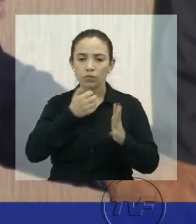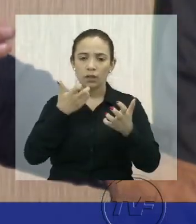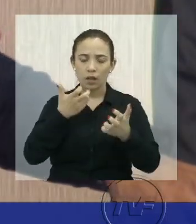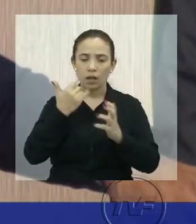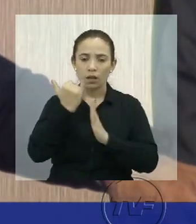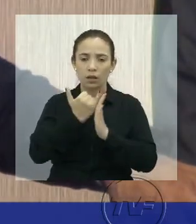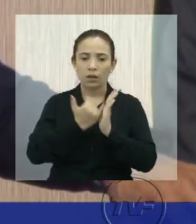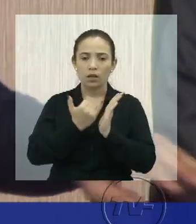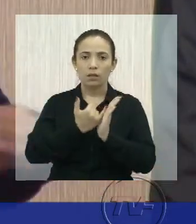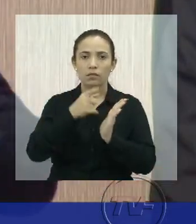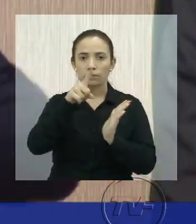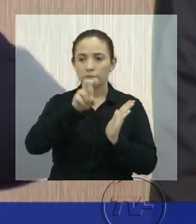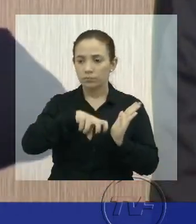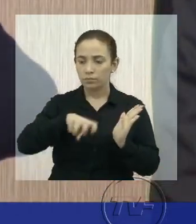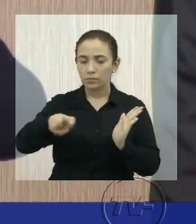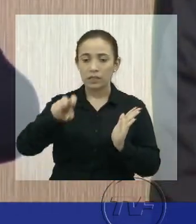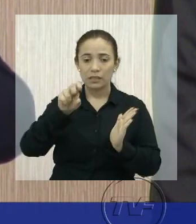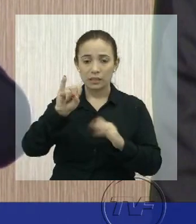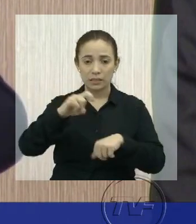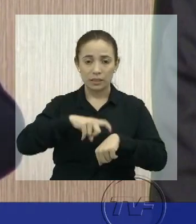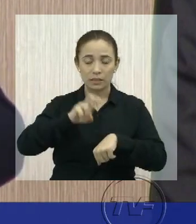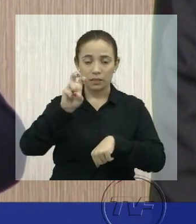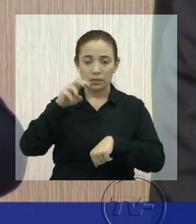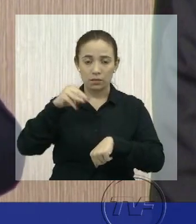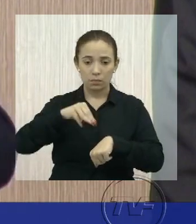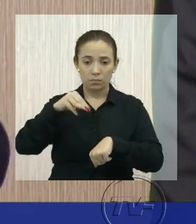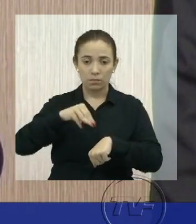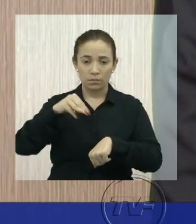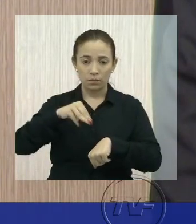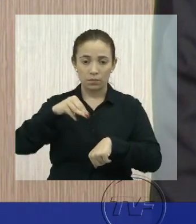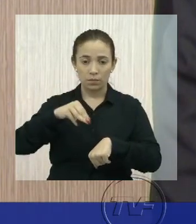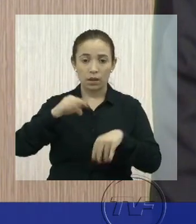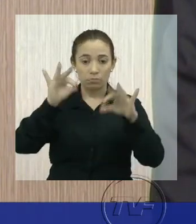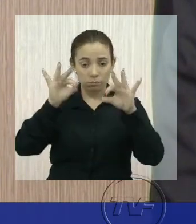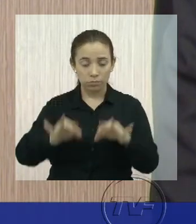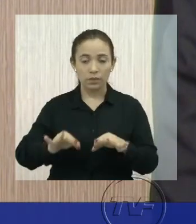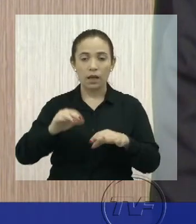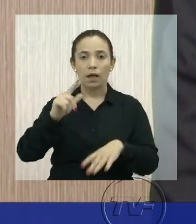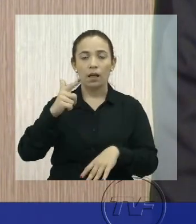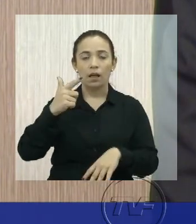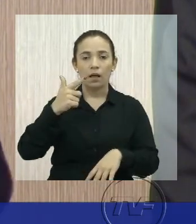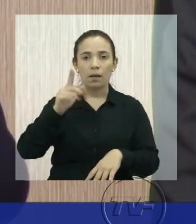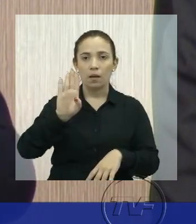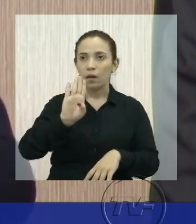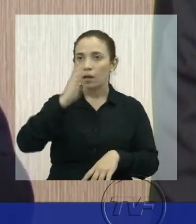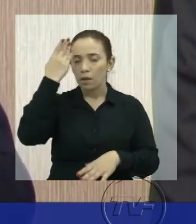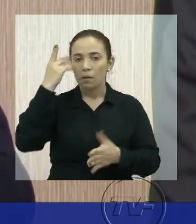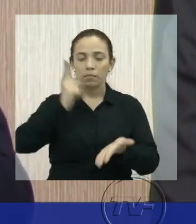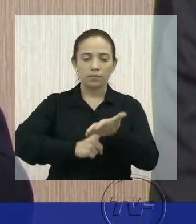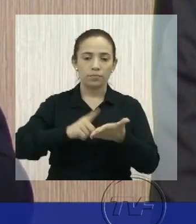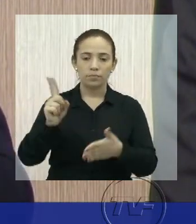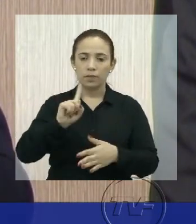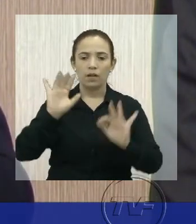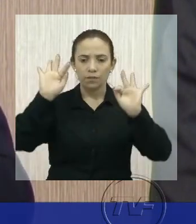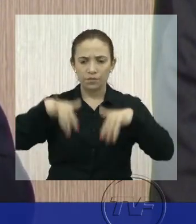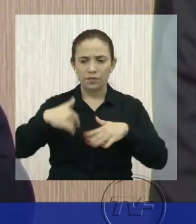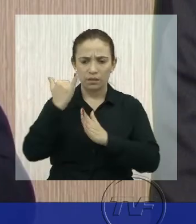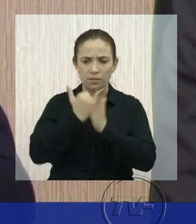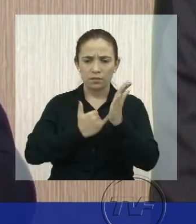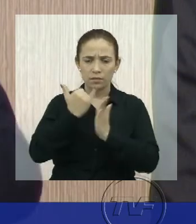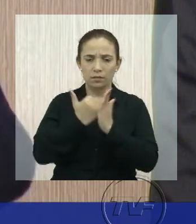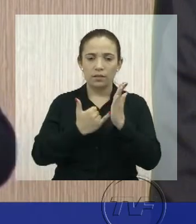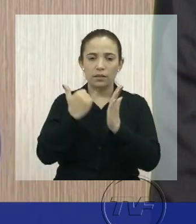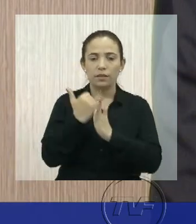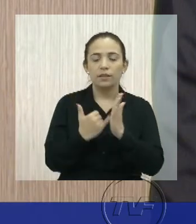se dirigir aqui à mesa. Após esses 5 minutos que eu vou marcar aqui no relógio, é 5 minutos mesmo. A gente considera encerradas as inscrições,